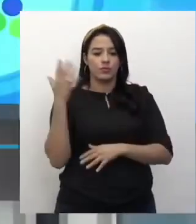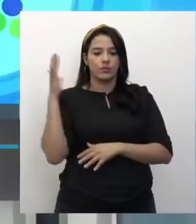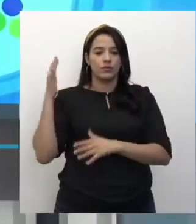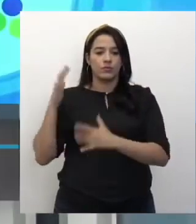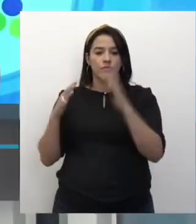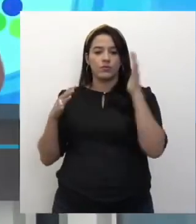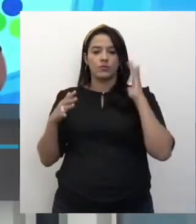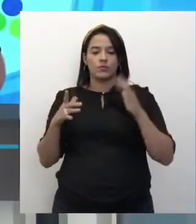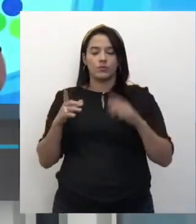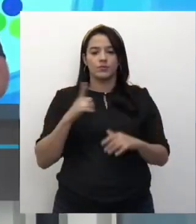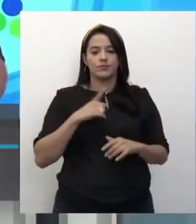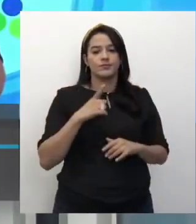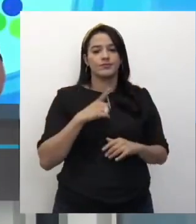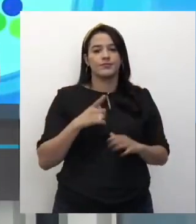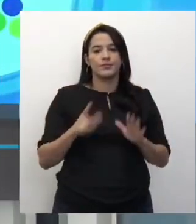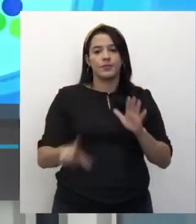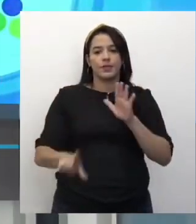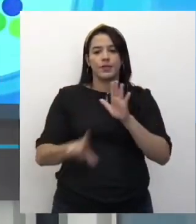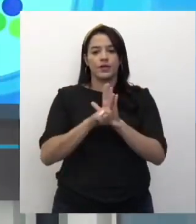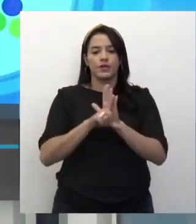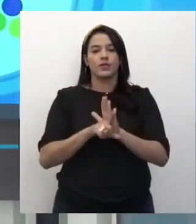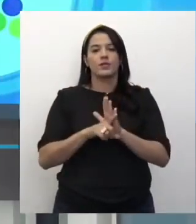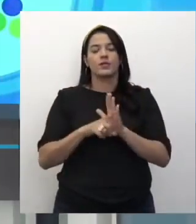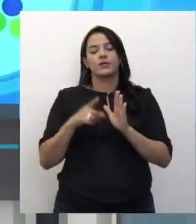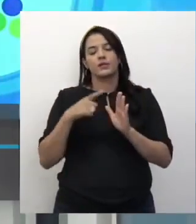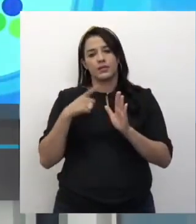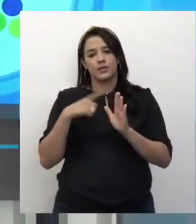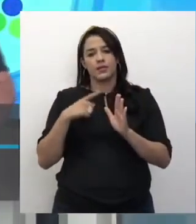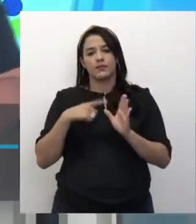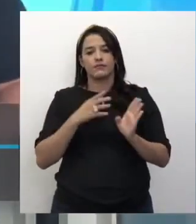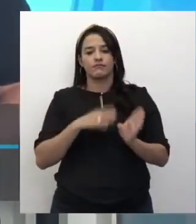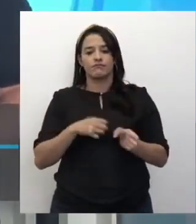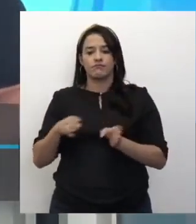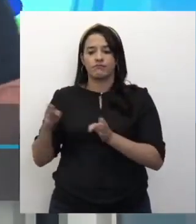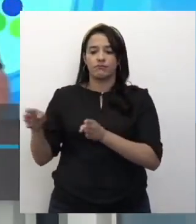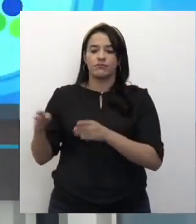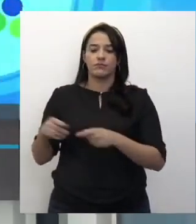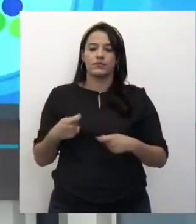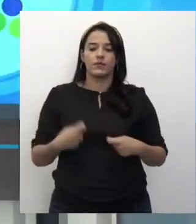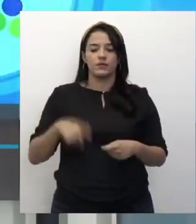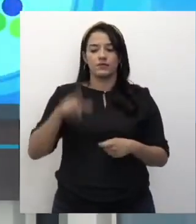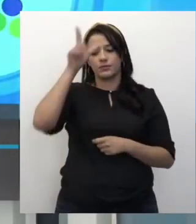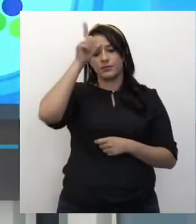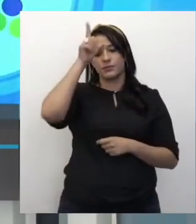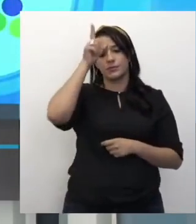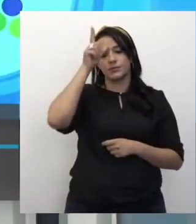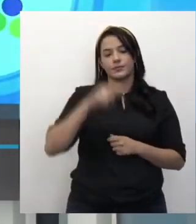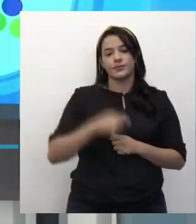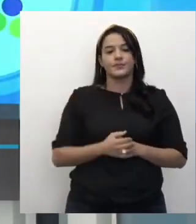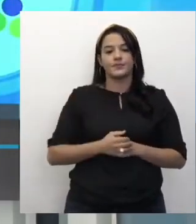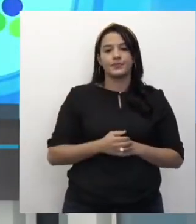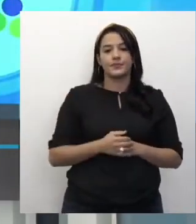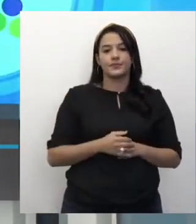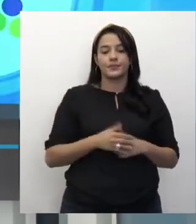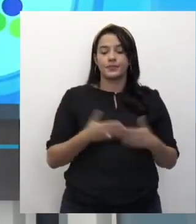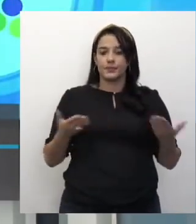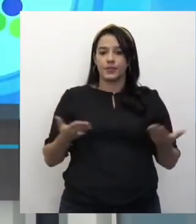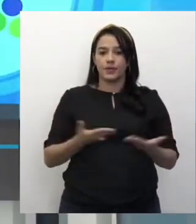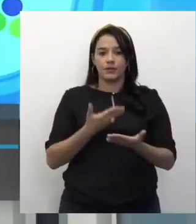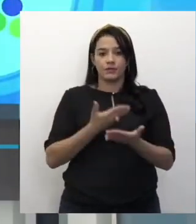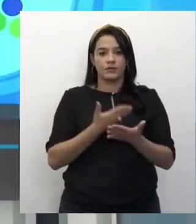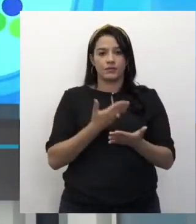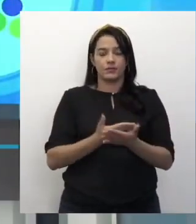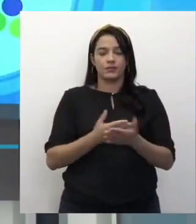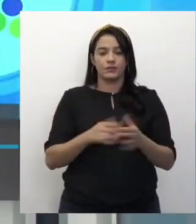teve uma lei de infraestrutura lá, bem séria lá na cidade de Londres, né? Bom, a aula está terminando,